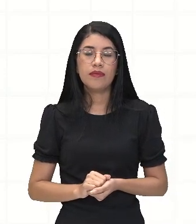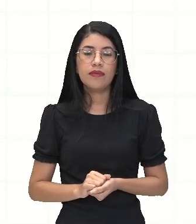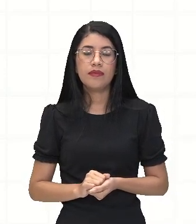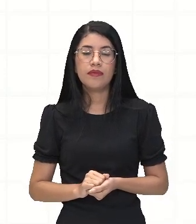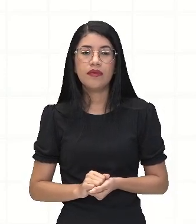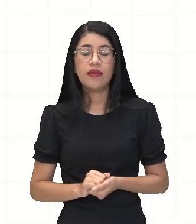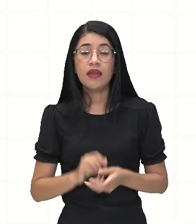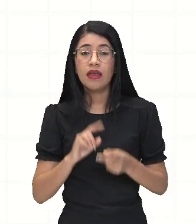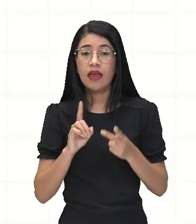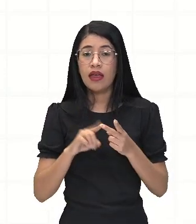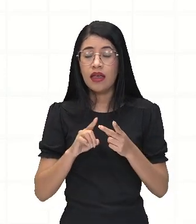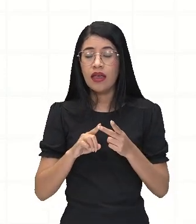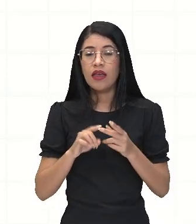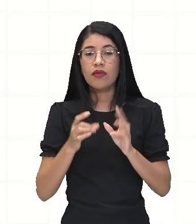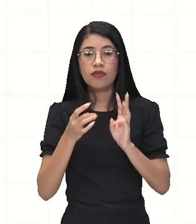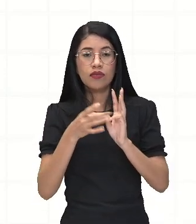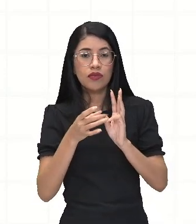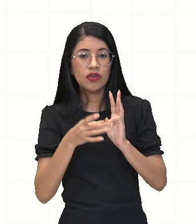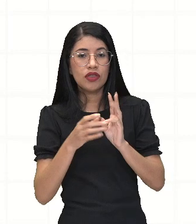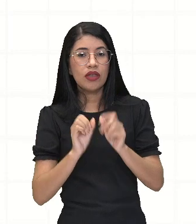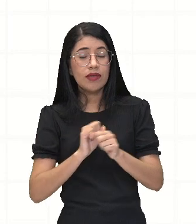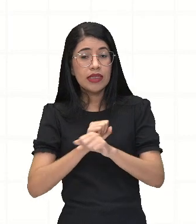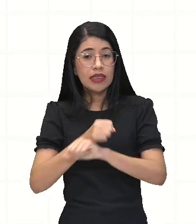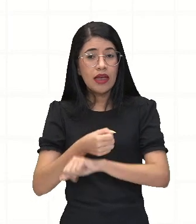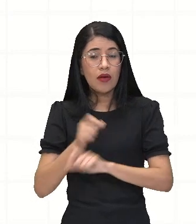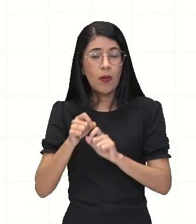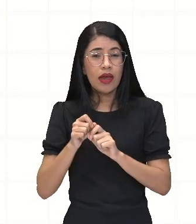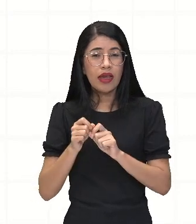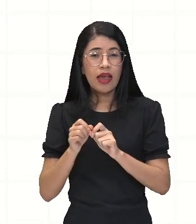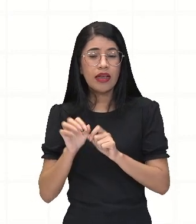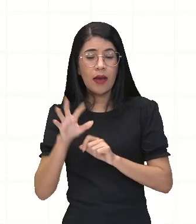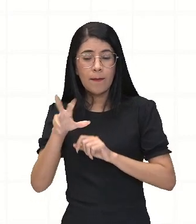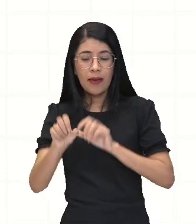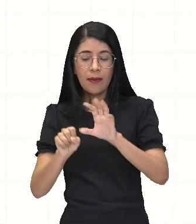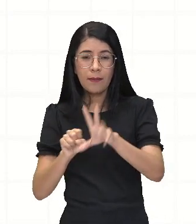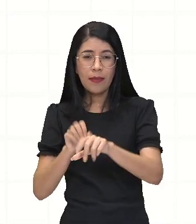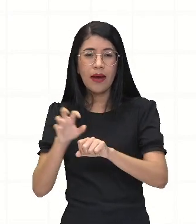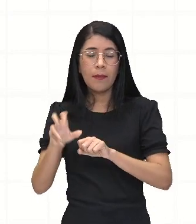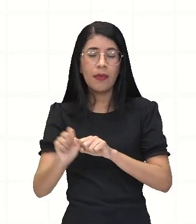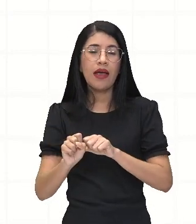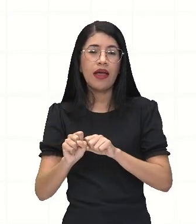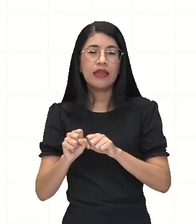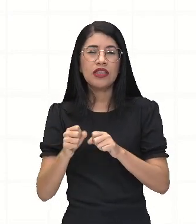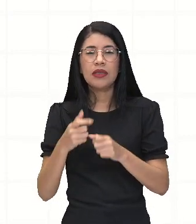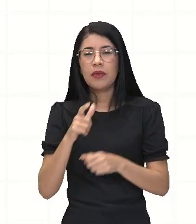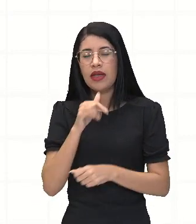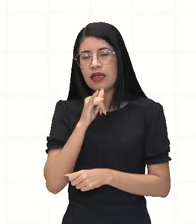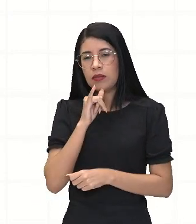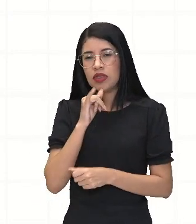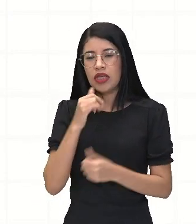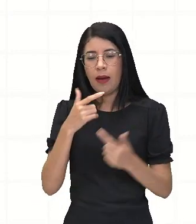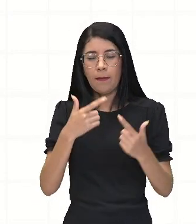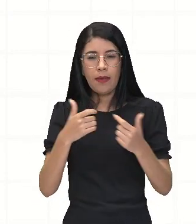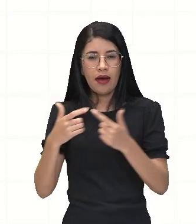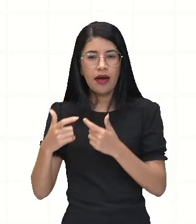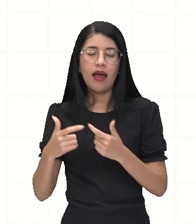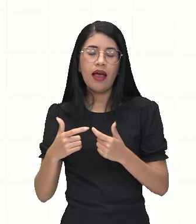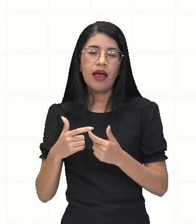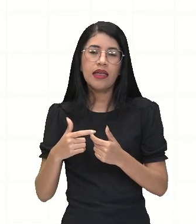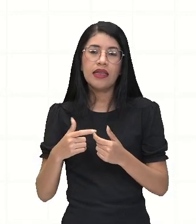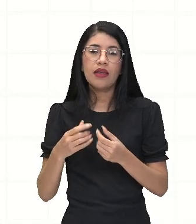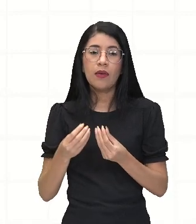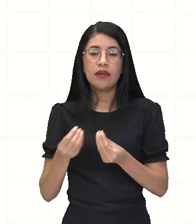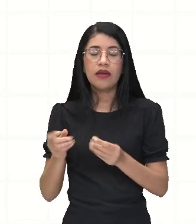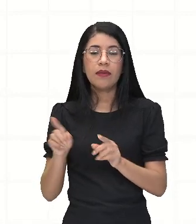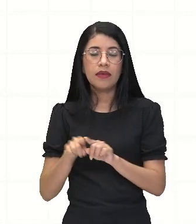E os indígenas escravizados eram aqueles capturados durante os resgates e guerras justas, bem como aqueles